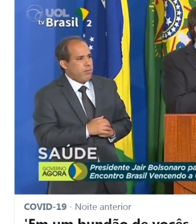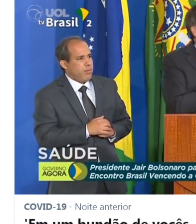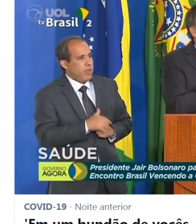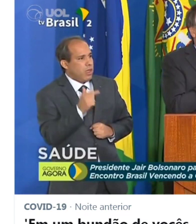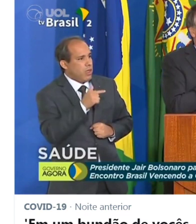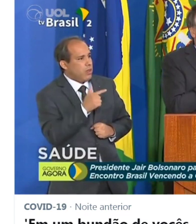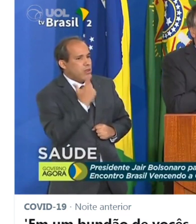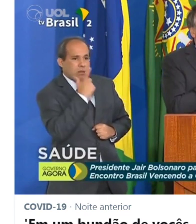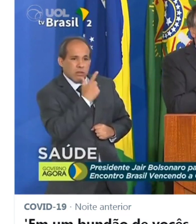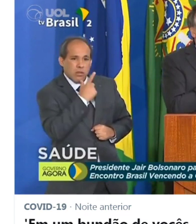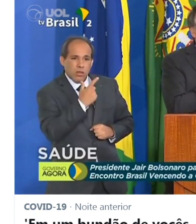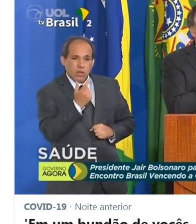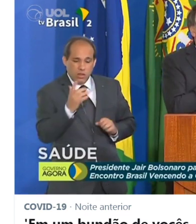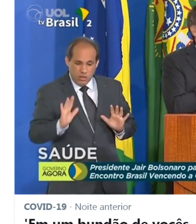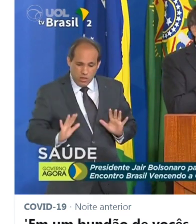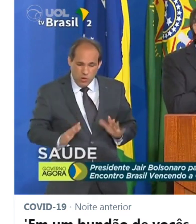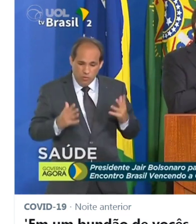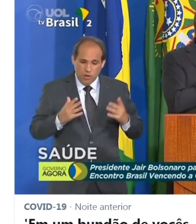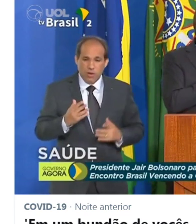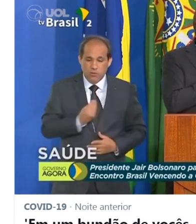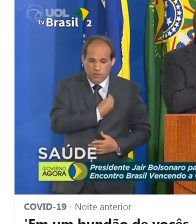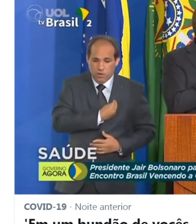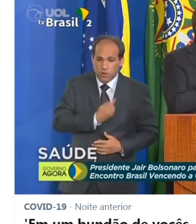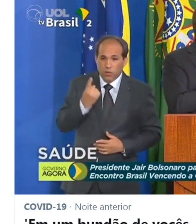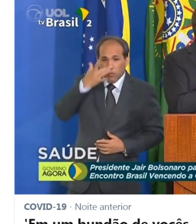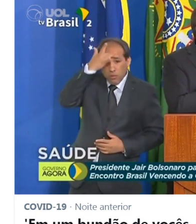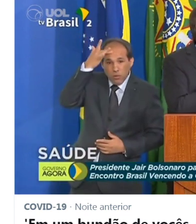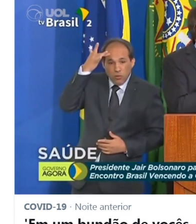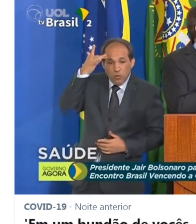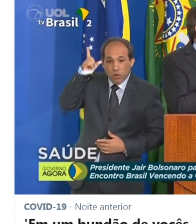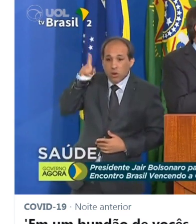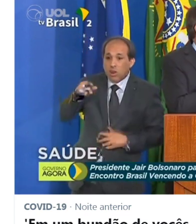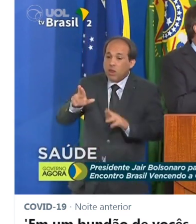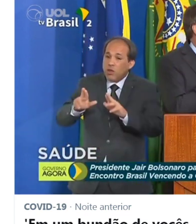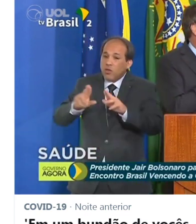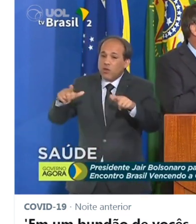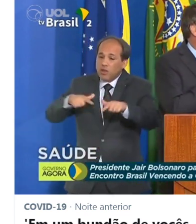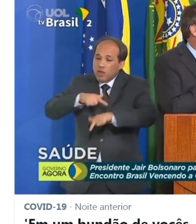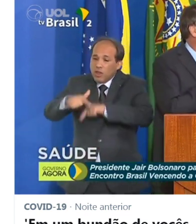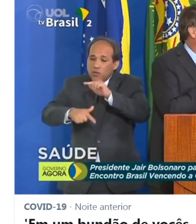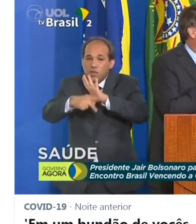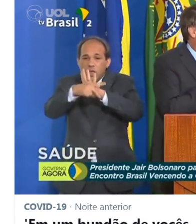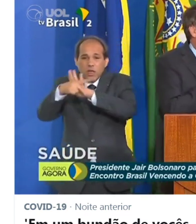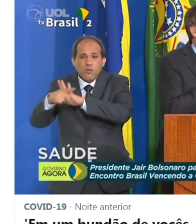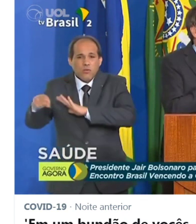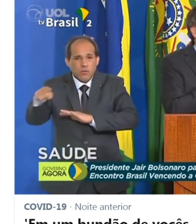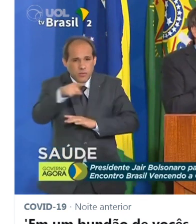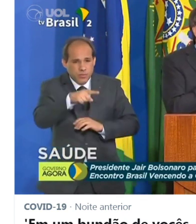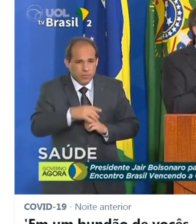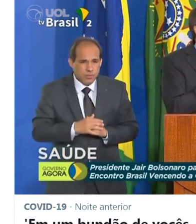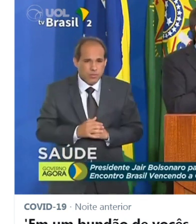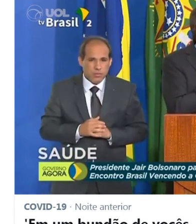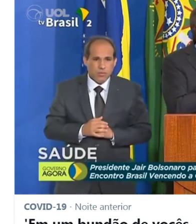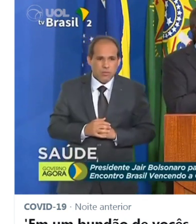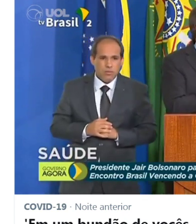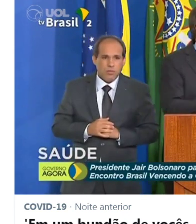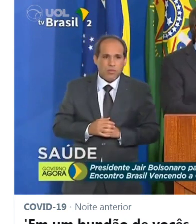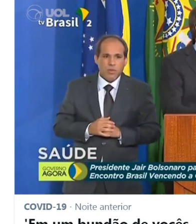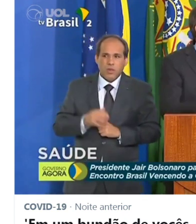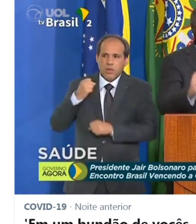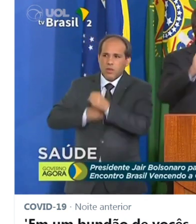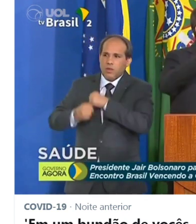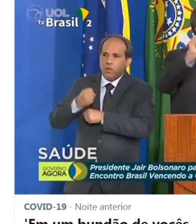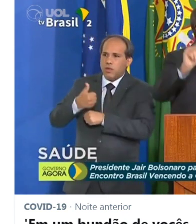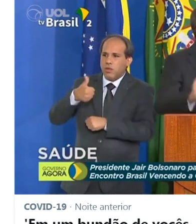Isso aqui é porque eu salvei a vida de uma pessoa um dia, diferentemente da atividade dos senhores. Tá? Em 78,